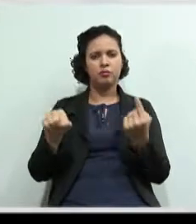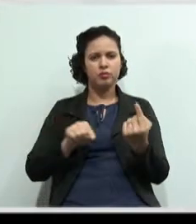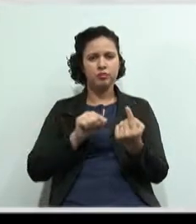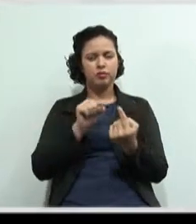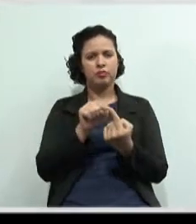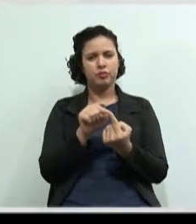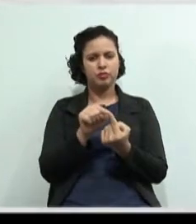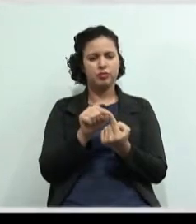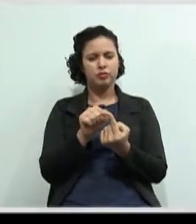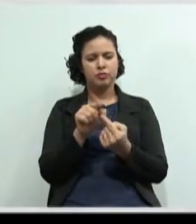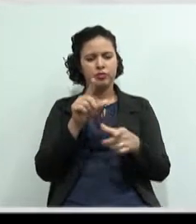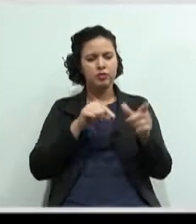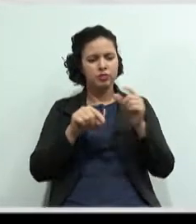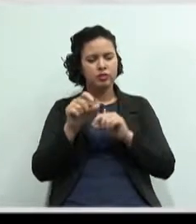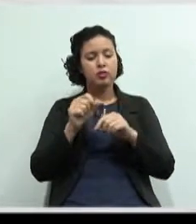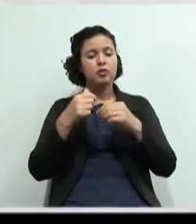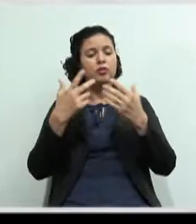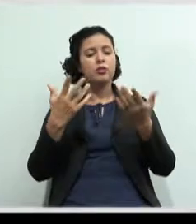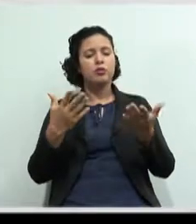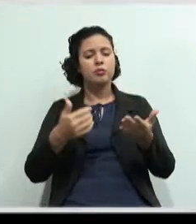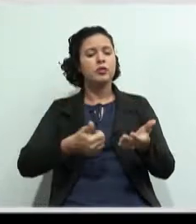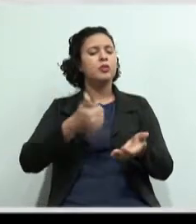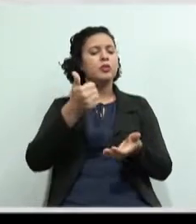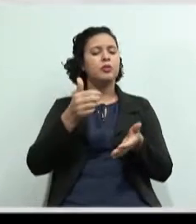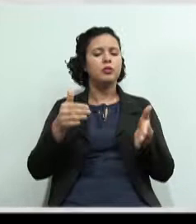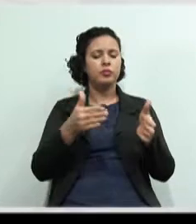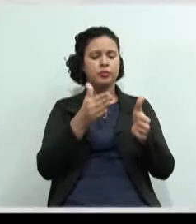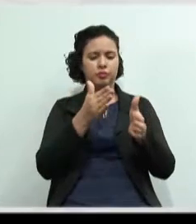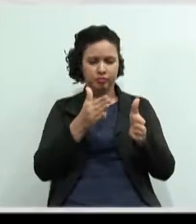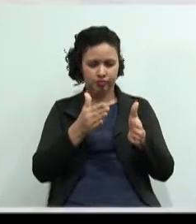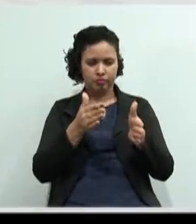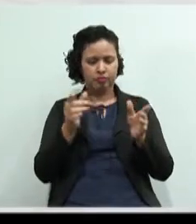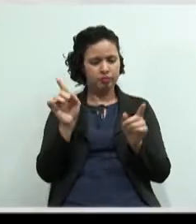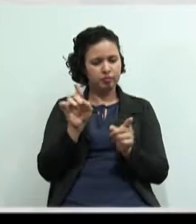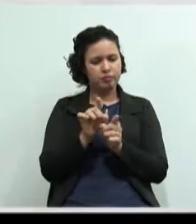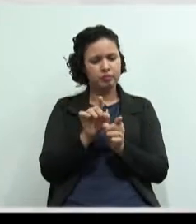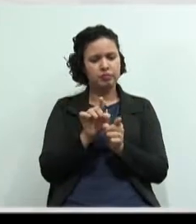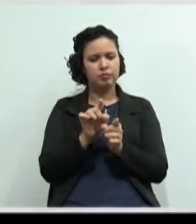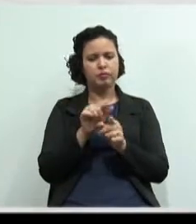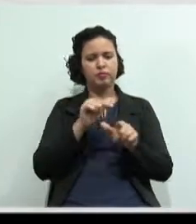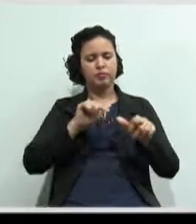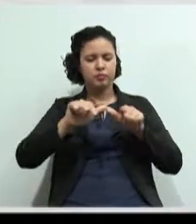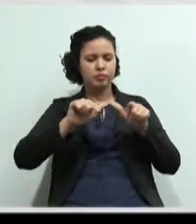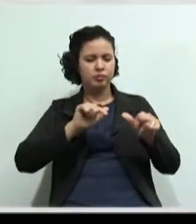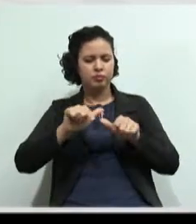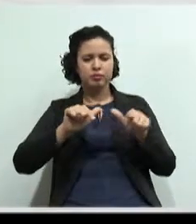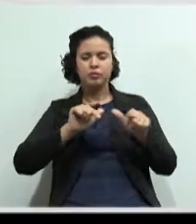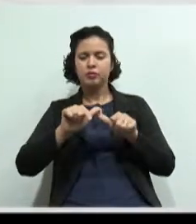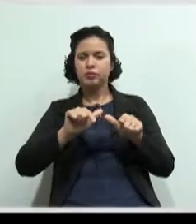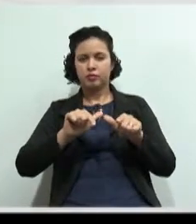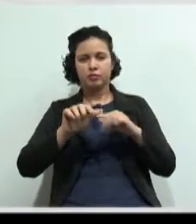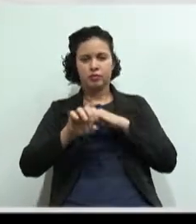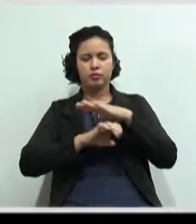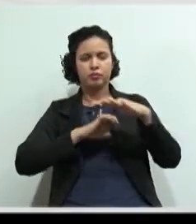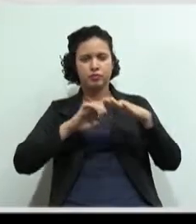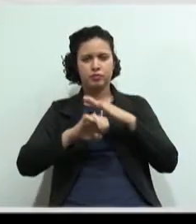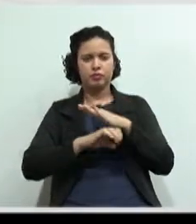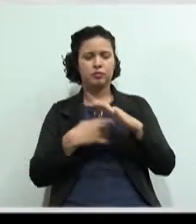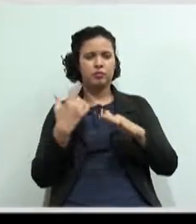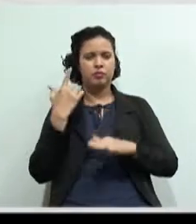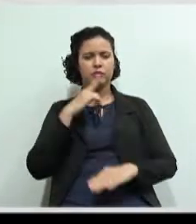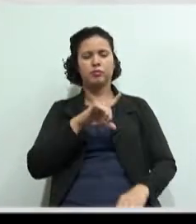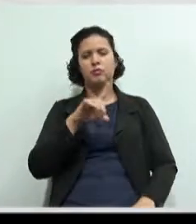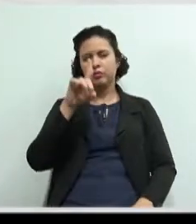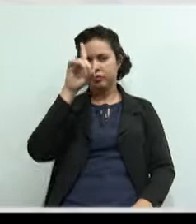aí, ó. Escolher qual o melhor caminho a ser seguido para otimizar o funcionamento da empresa e estabelecer datas